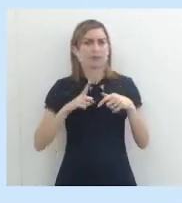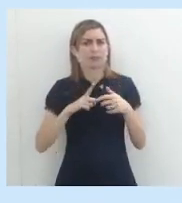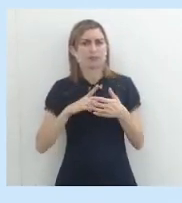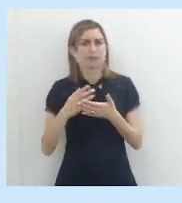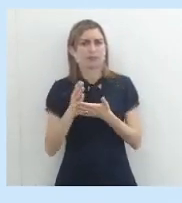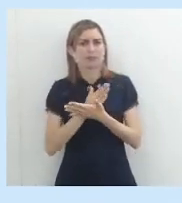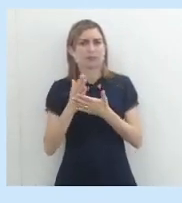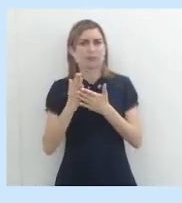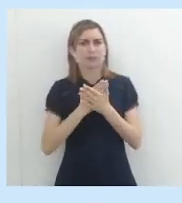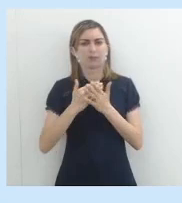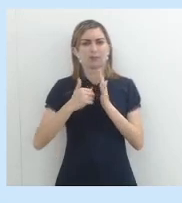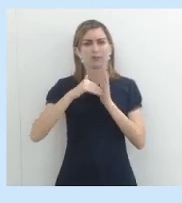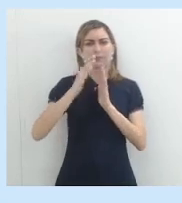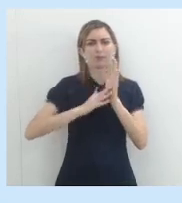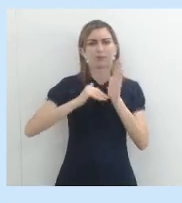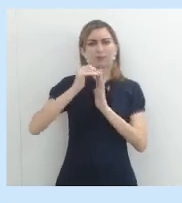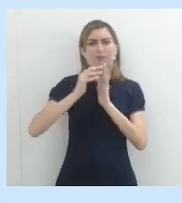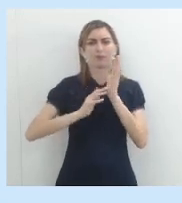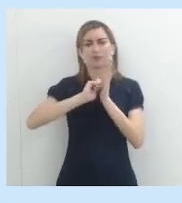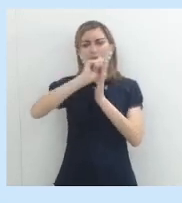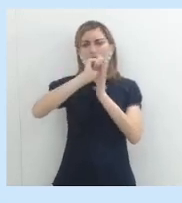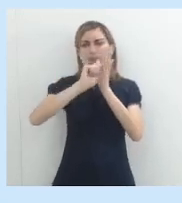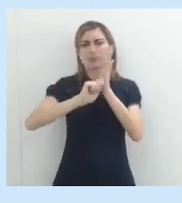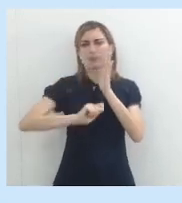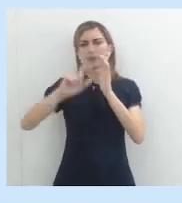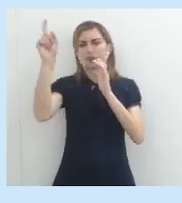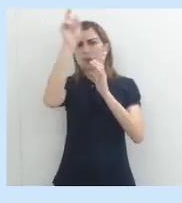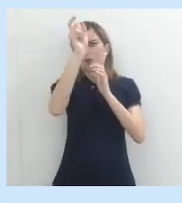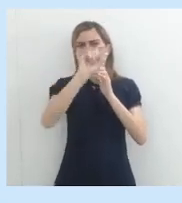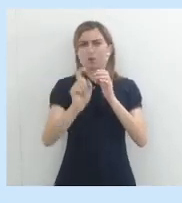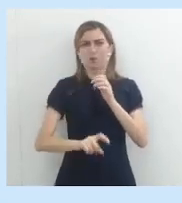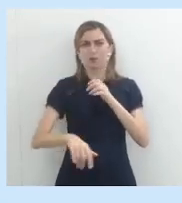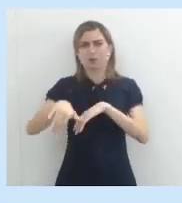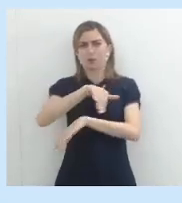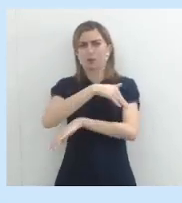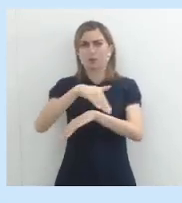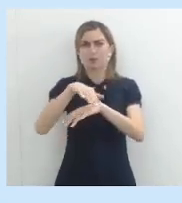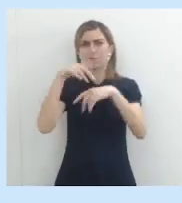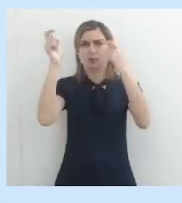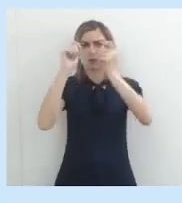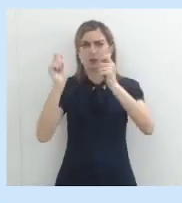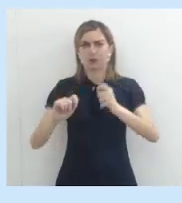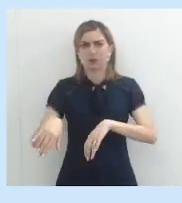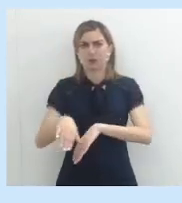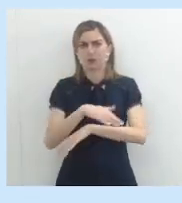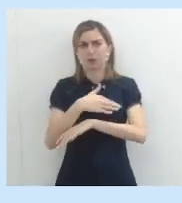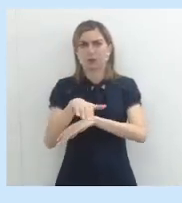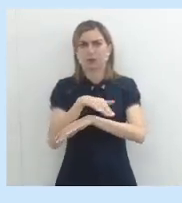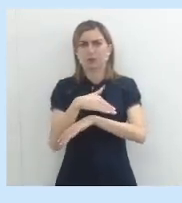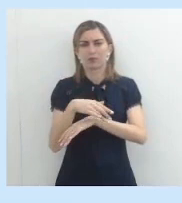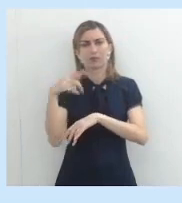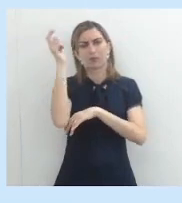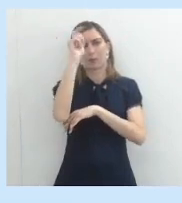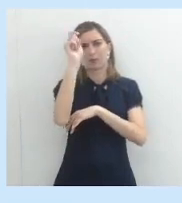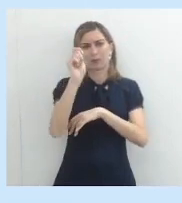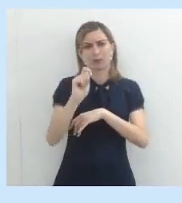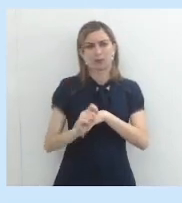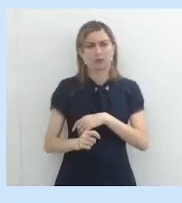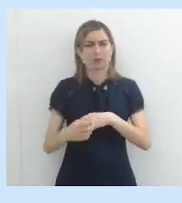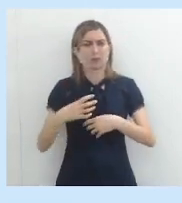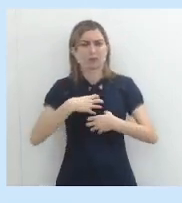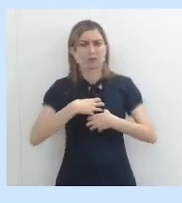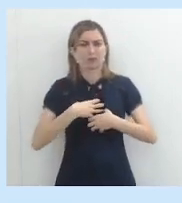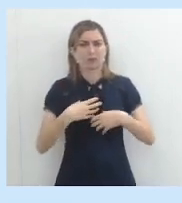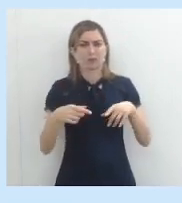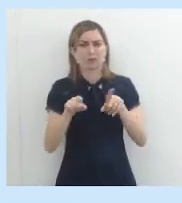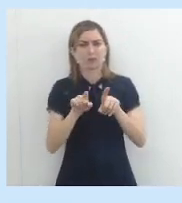grafites também de alguns artistas, né, de rua, da arte urbana, que eles têm essa sensação